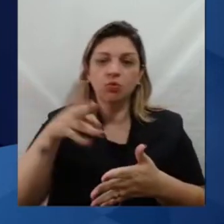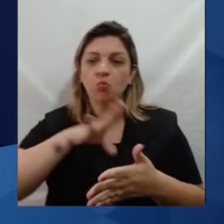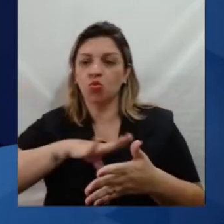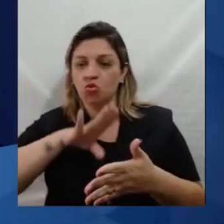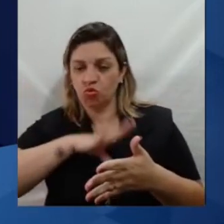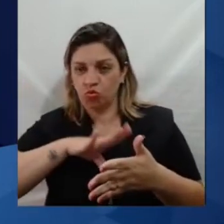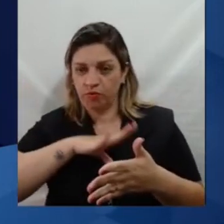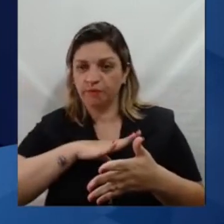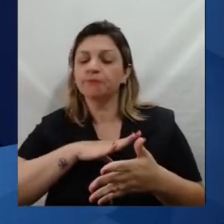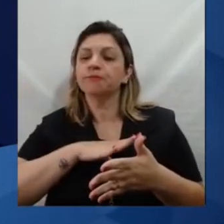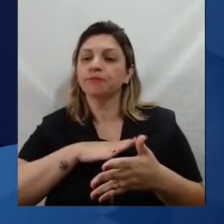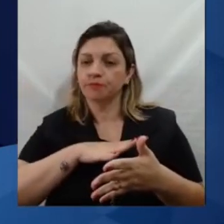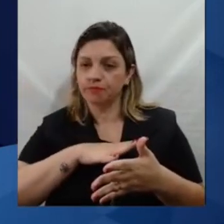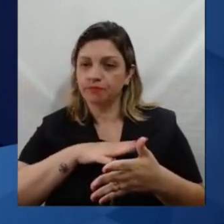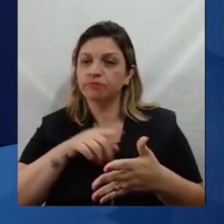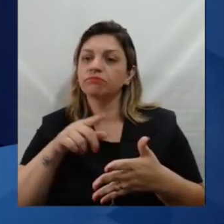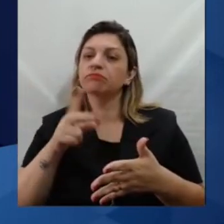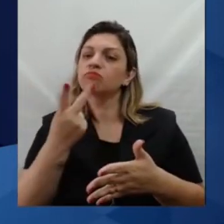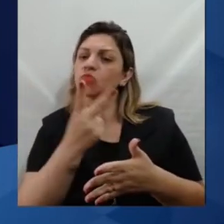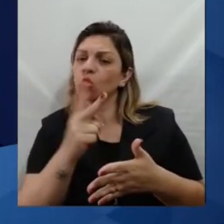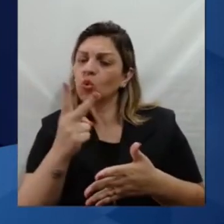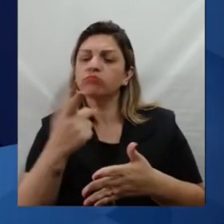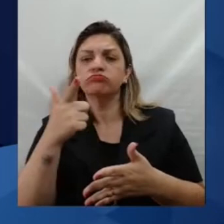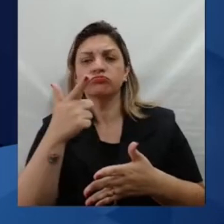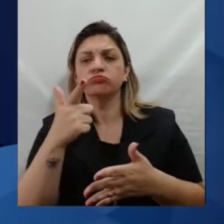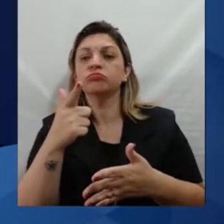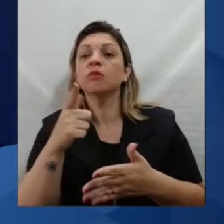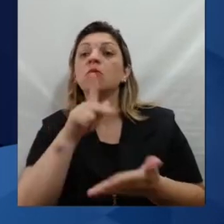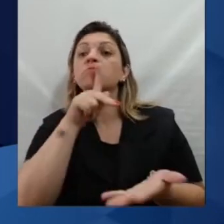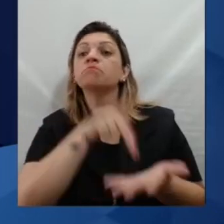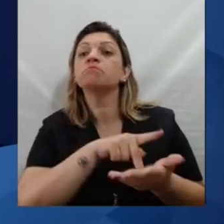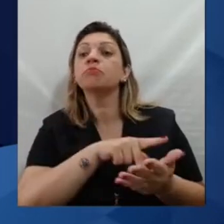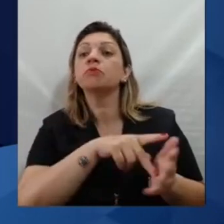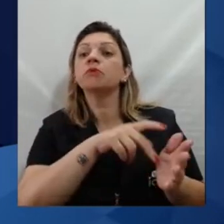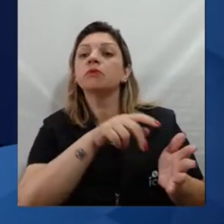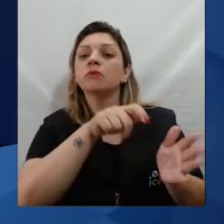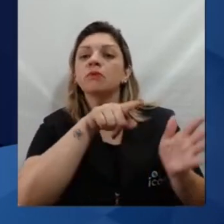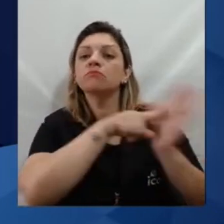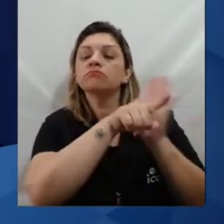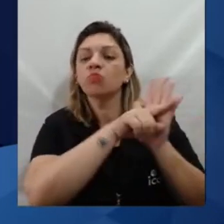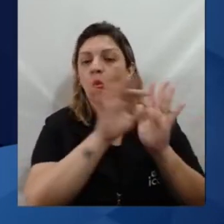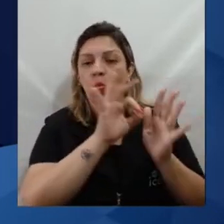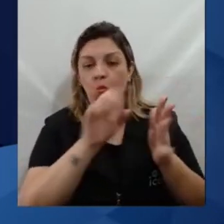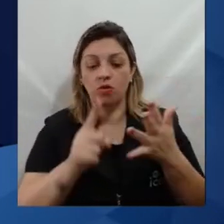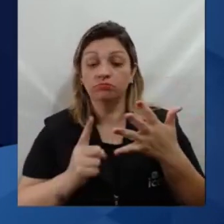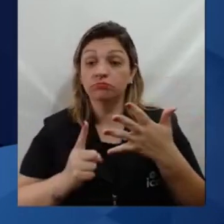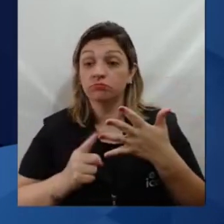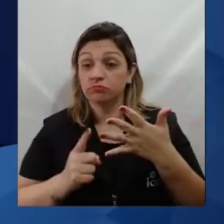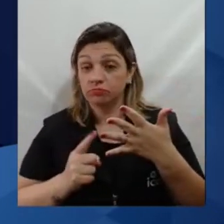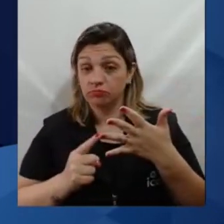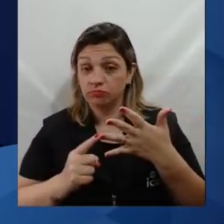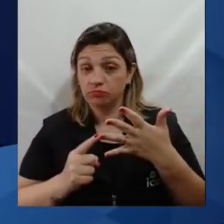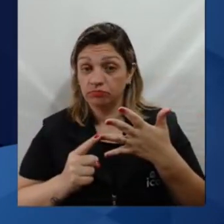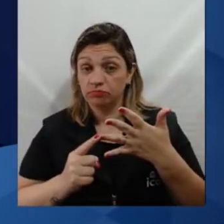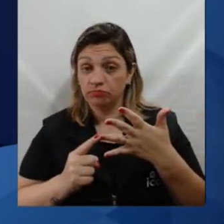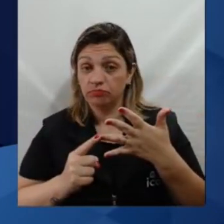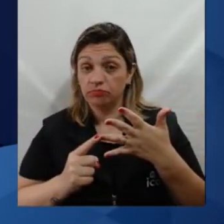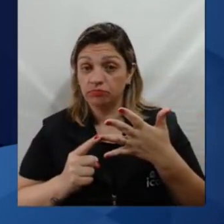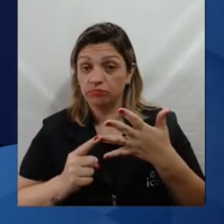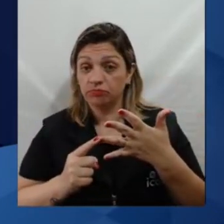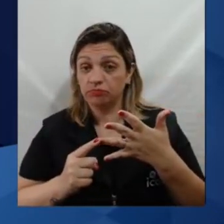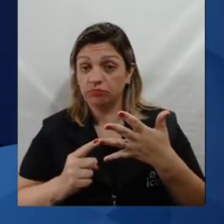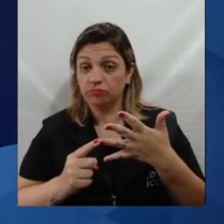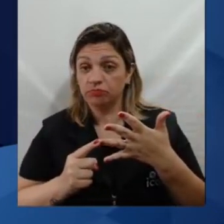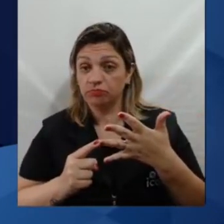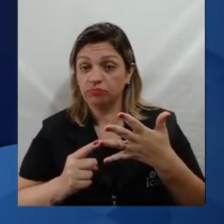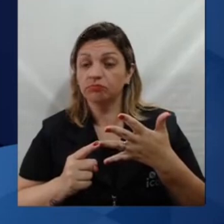não tiveram acesso à versão original do questionário. No estágio 4, os 4 tradutores,